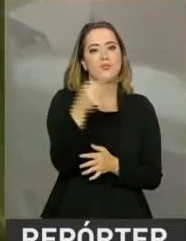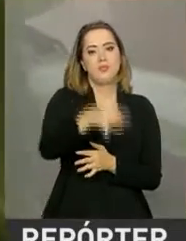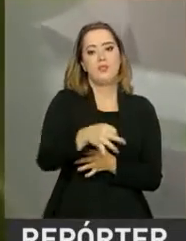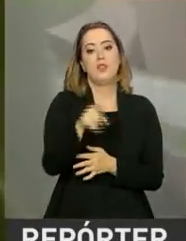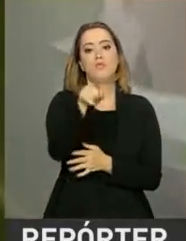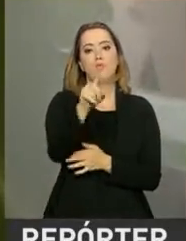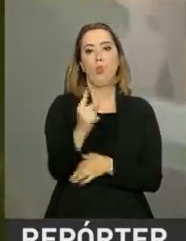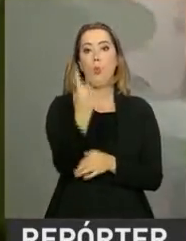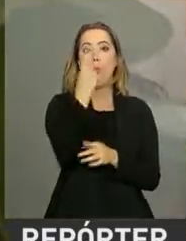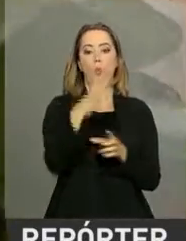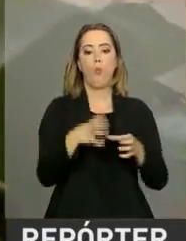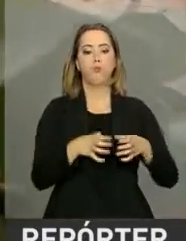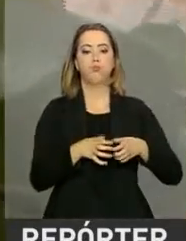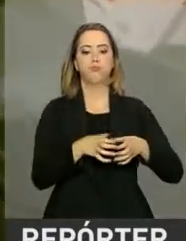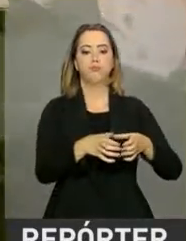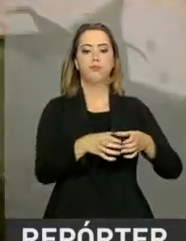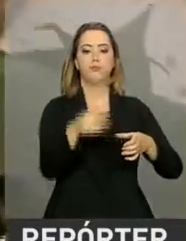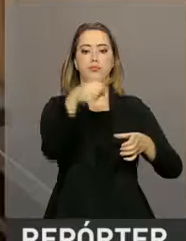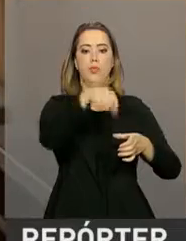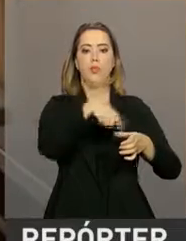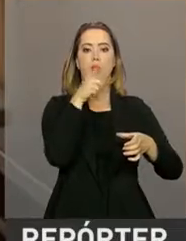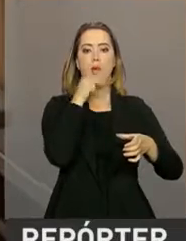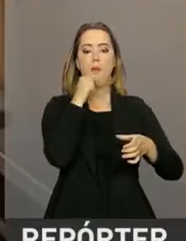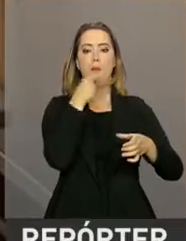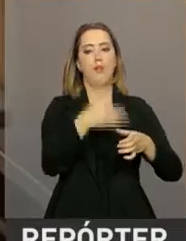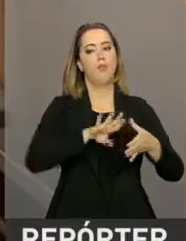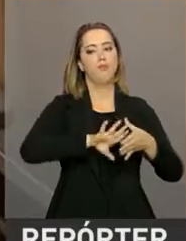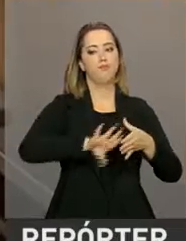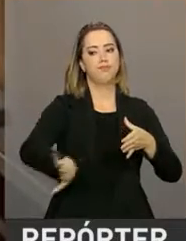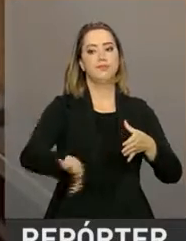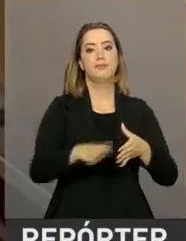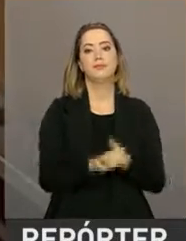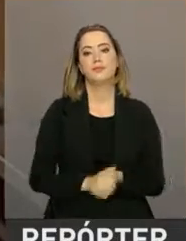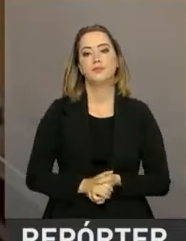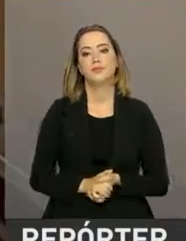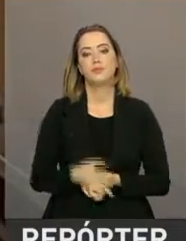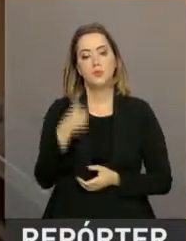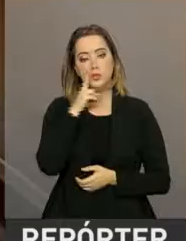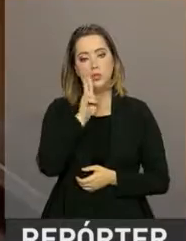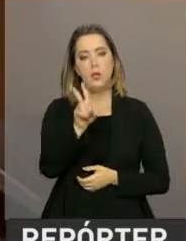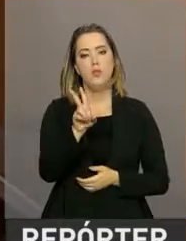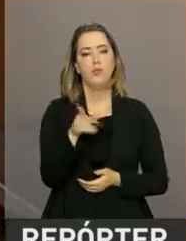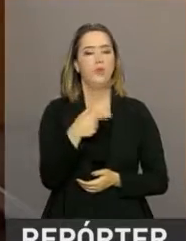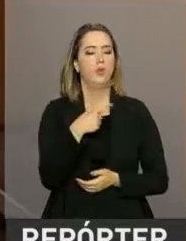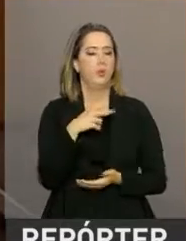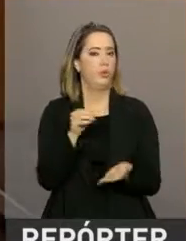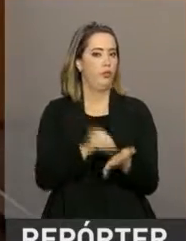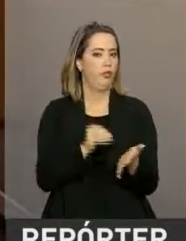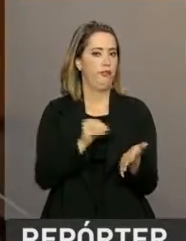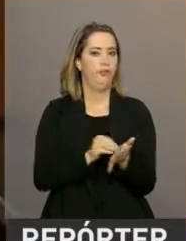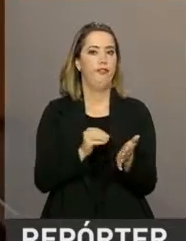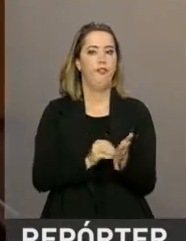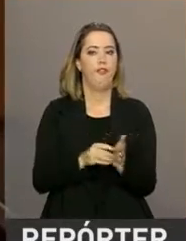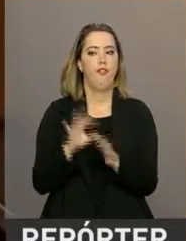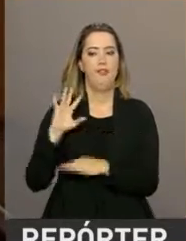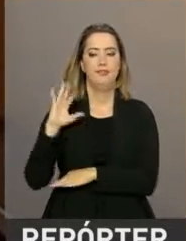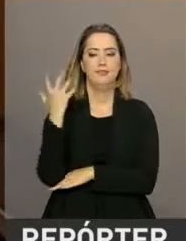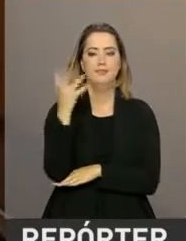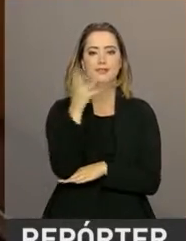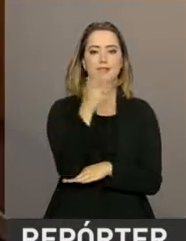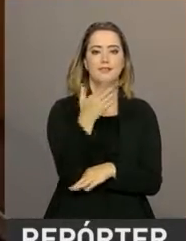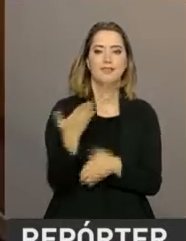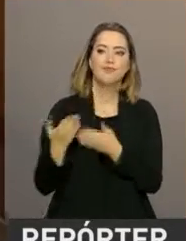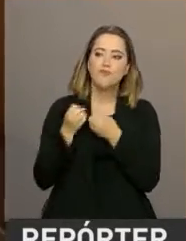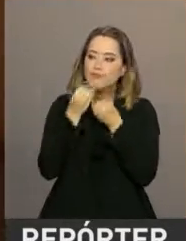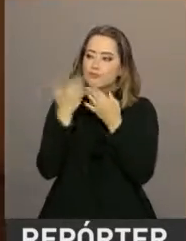esse pratinho, que agora sai de cena. É, a gente já viu que o que não falta são plantas para dar as boas-vindas para quem chega